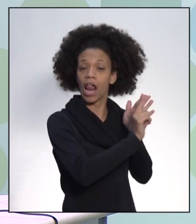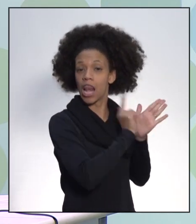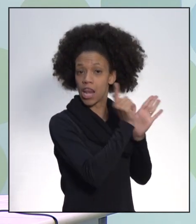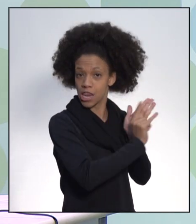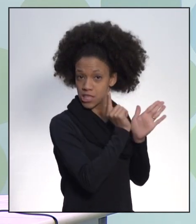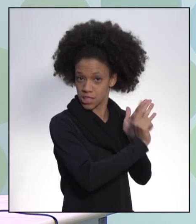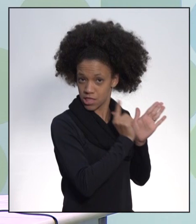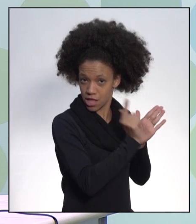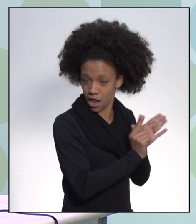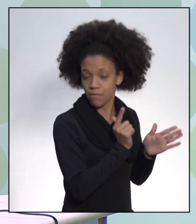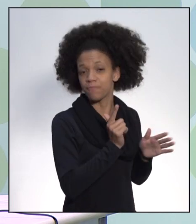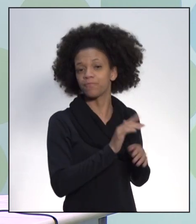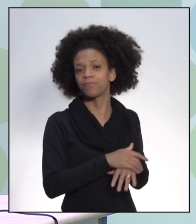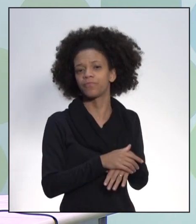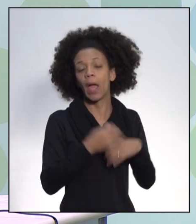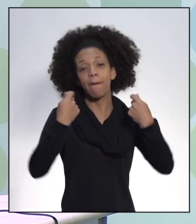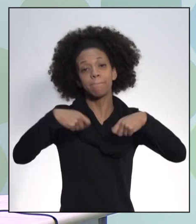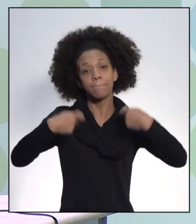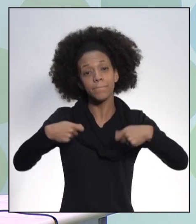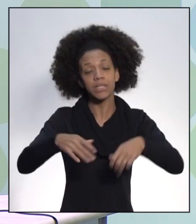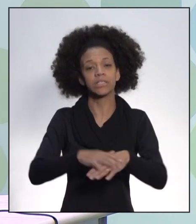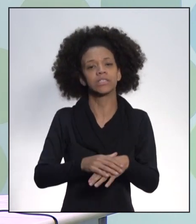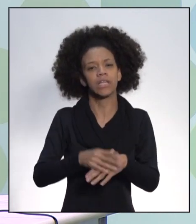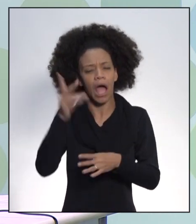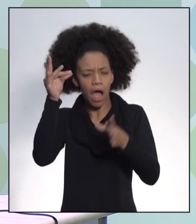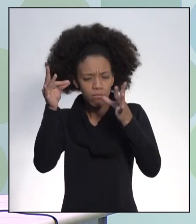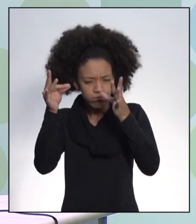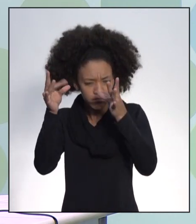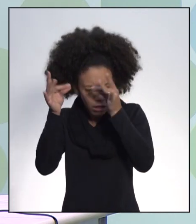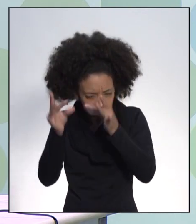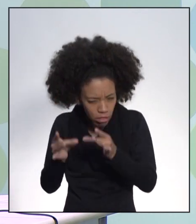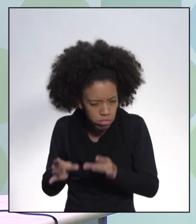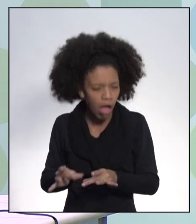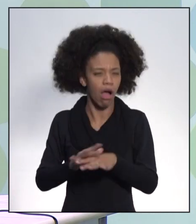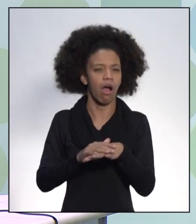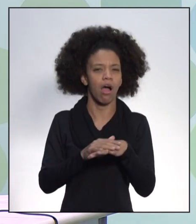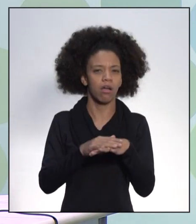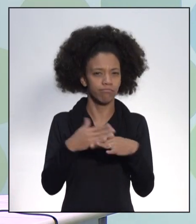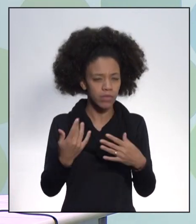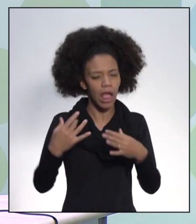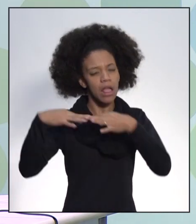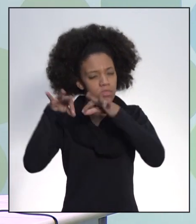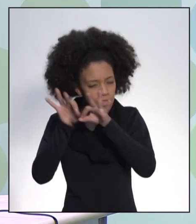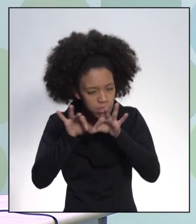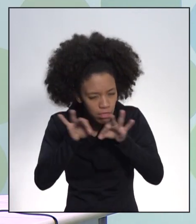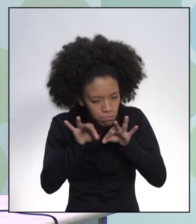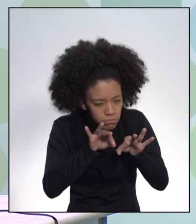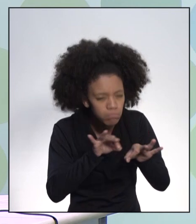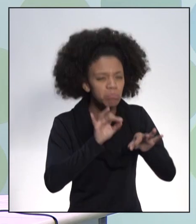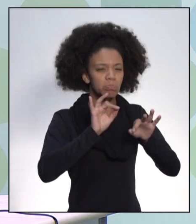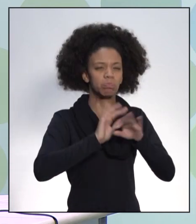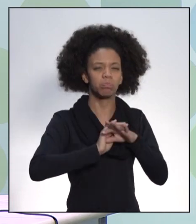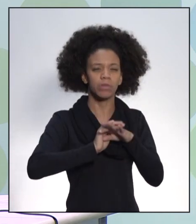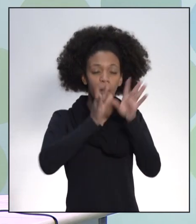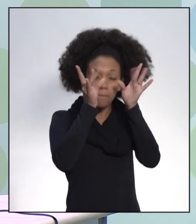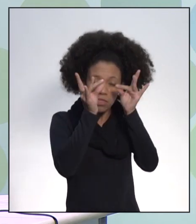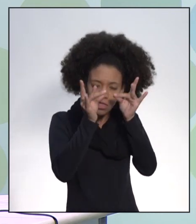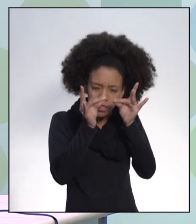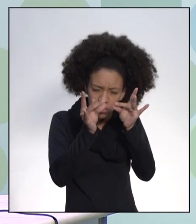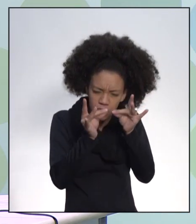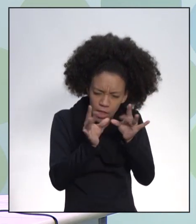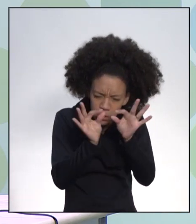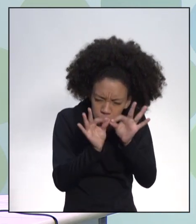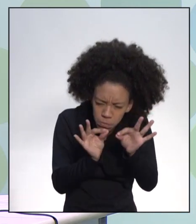artístico, arte, é necessário que existam alguns elementos, né? É necessário que o texto seja trabalhado, é necessário que exista um trabalho